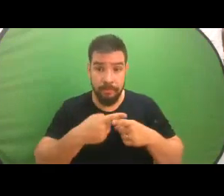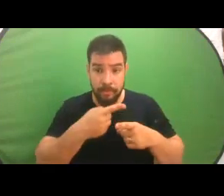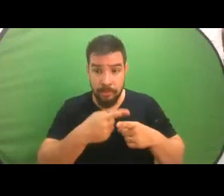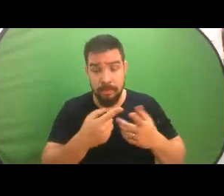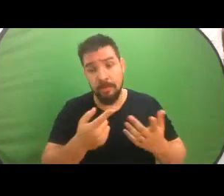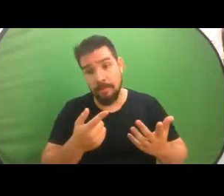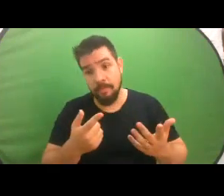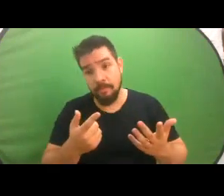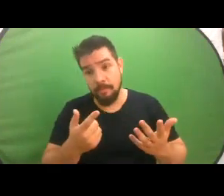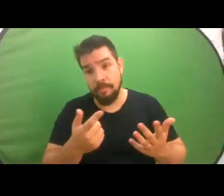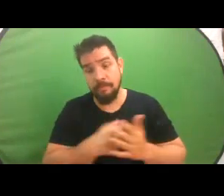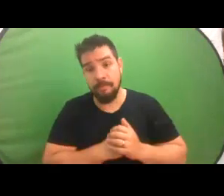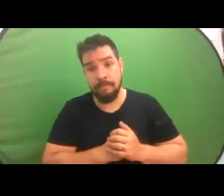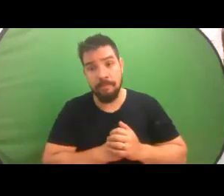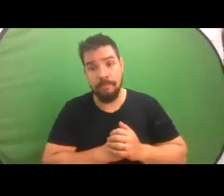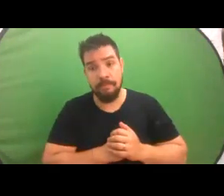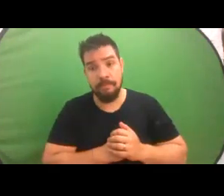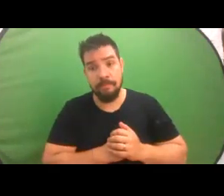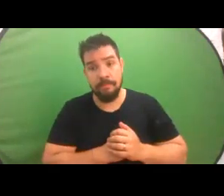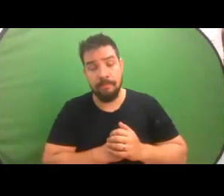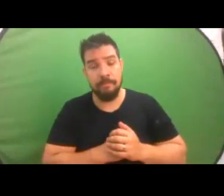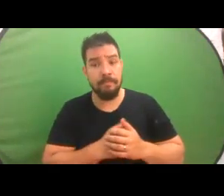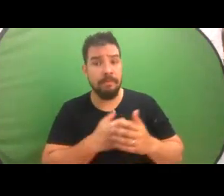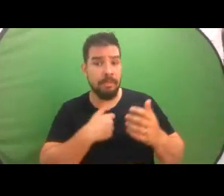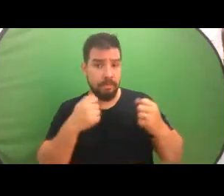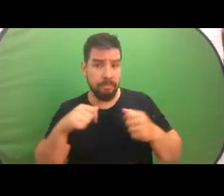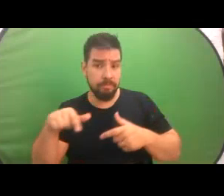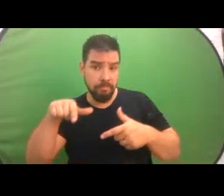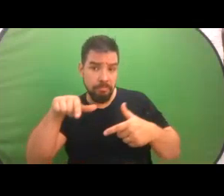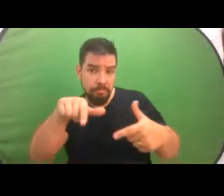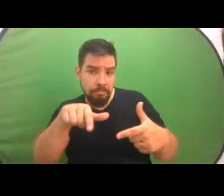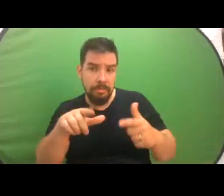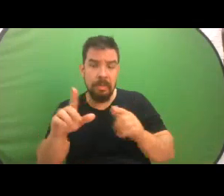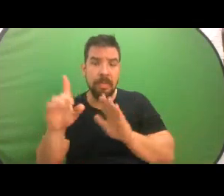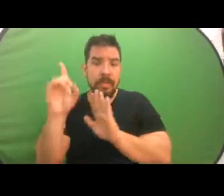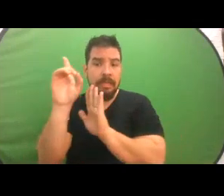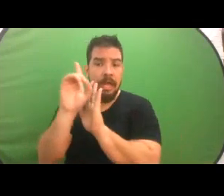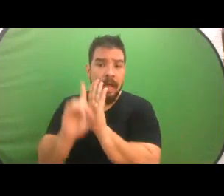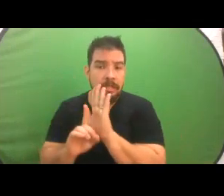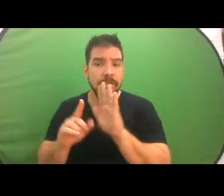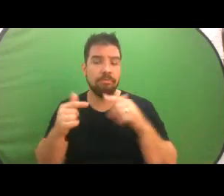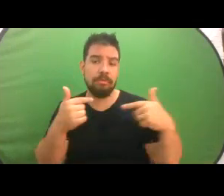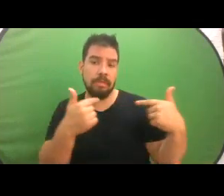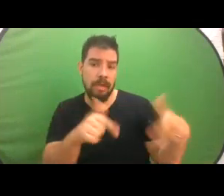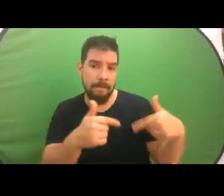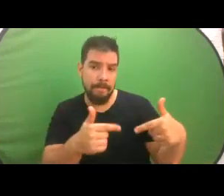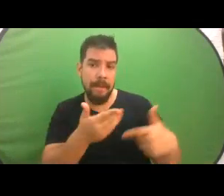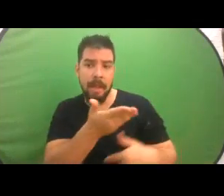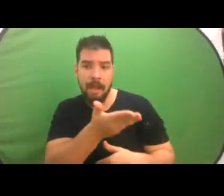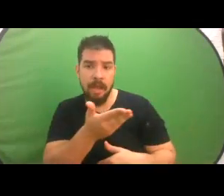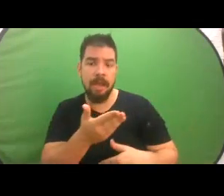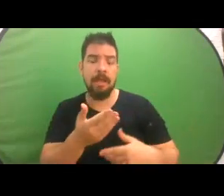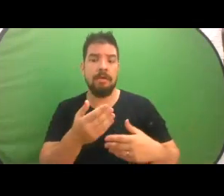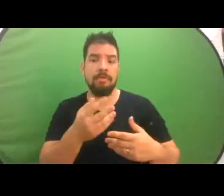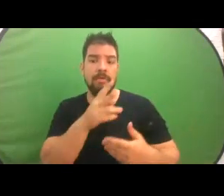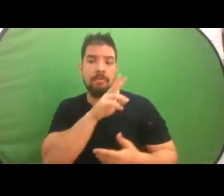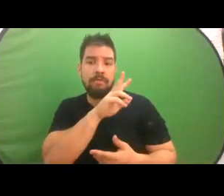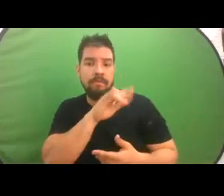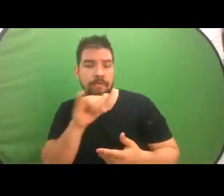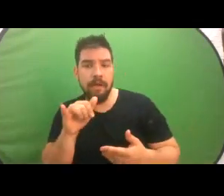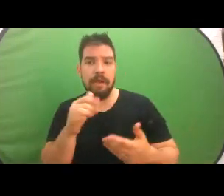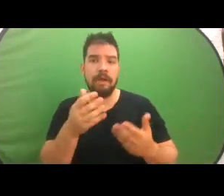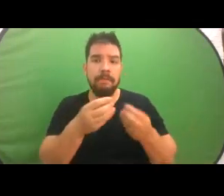tem alguma. Eu posso apresentar uma declaração do trabalho, tem alguma penalidade para essa